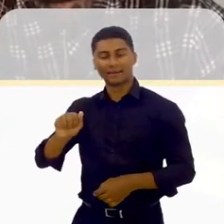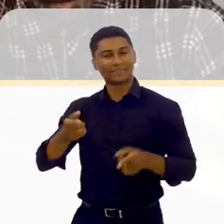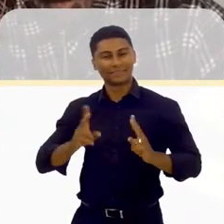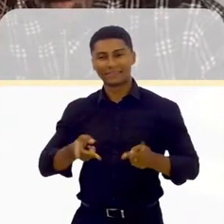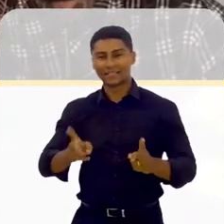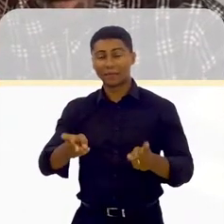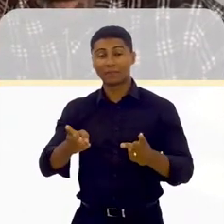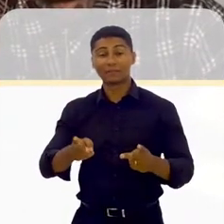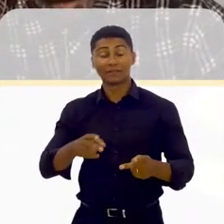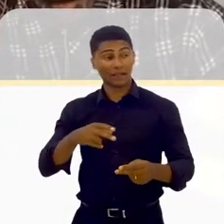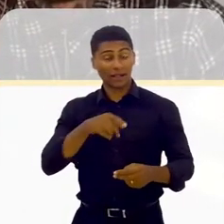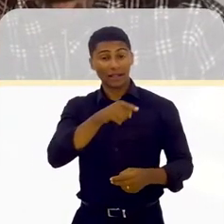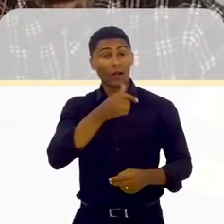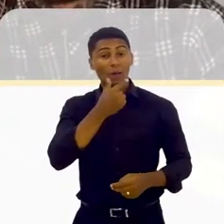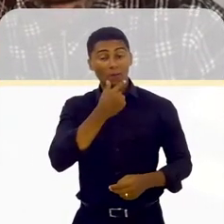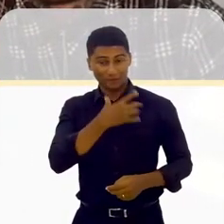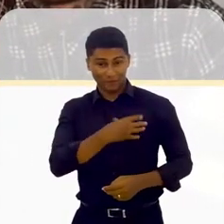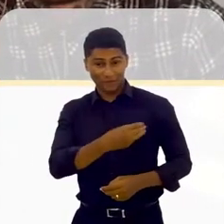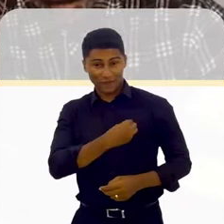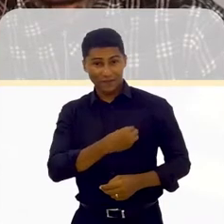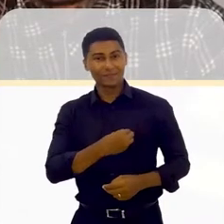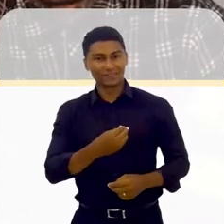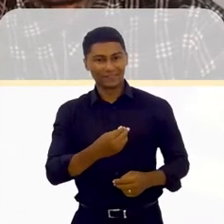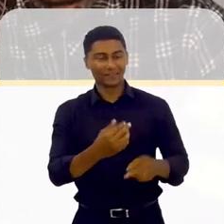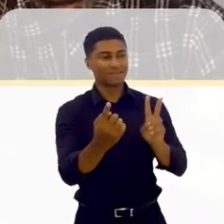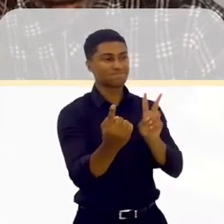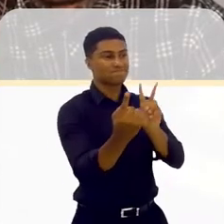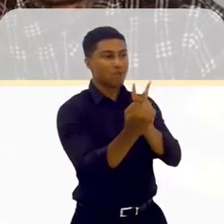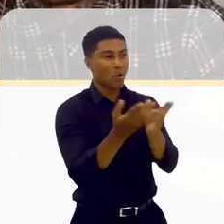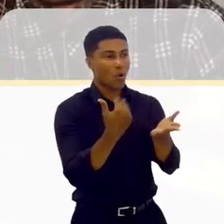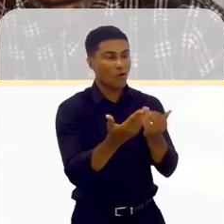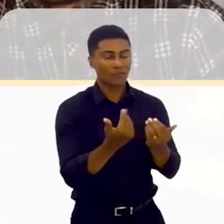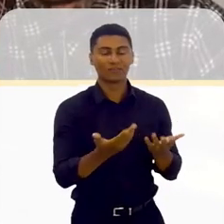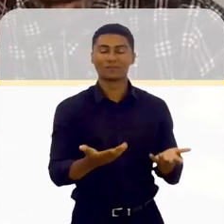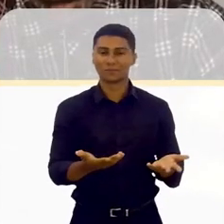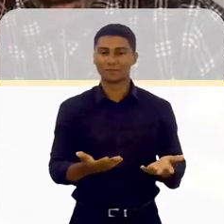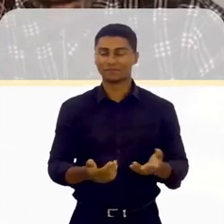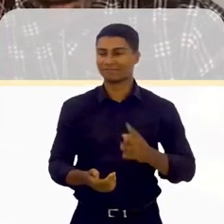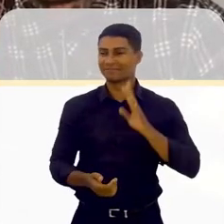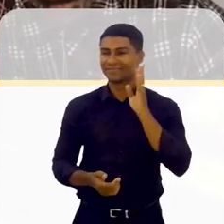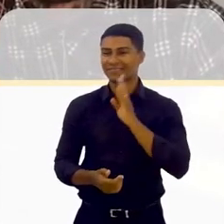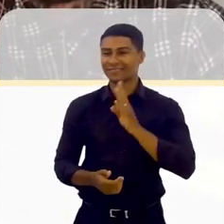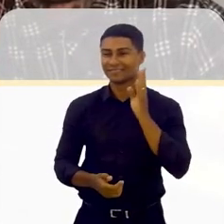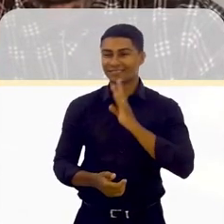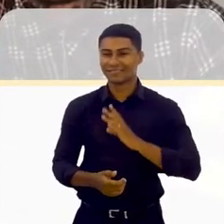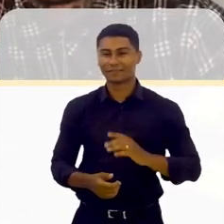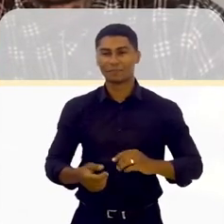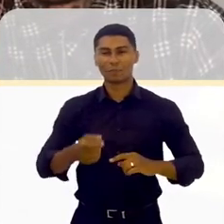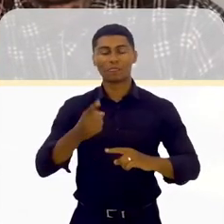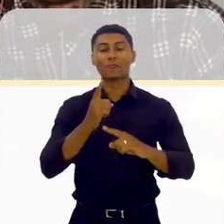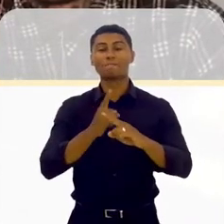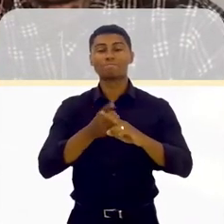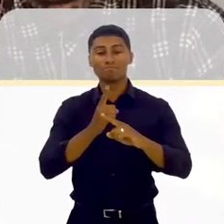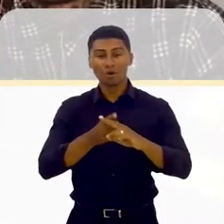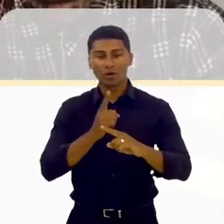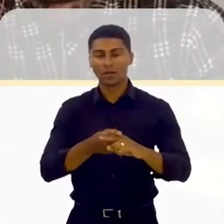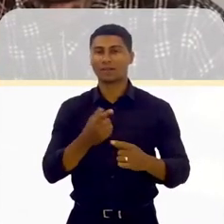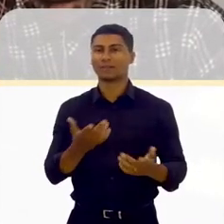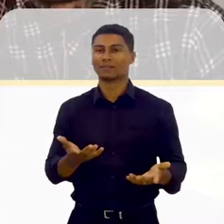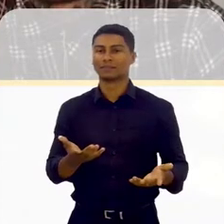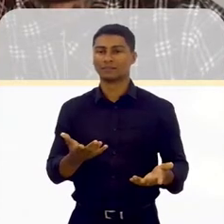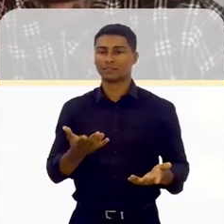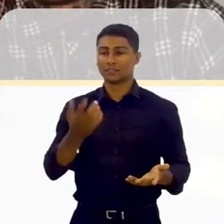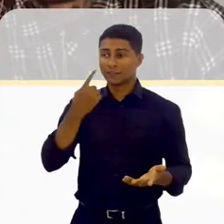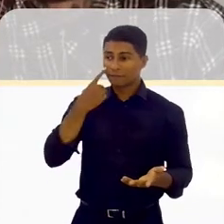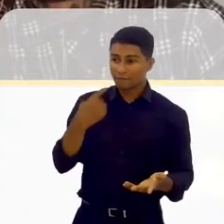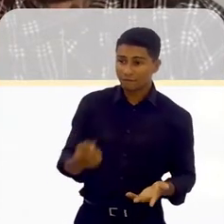gente tava junto com ele, foi bastante engraçado. Nossa, é muito legal quando a gente escuta